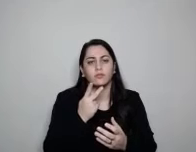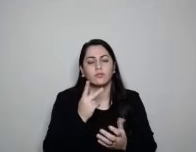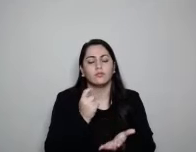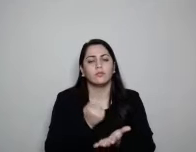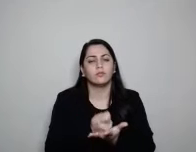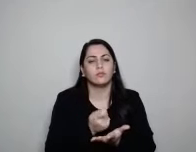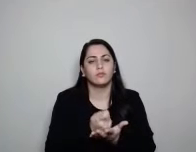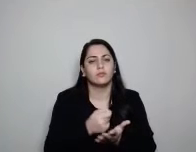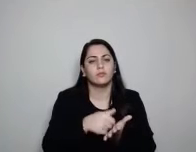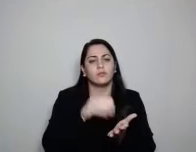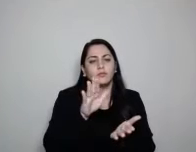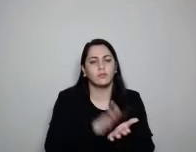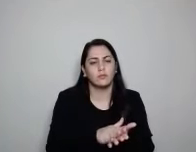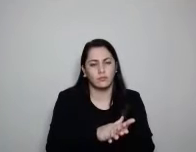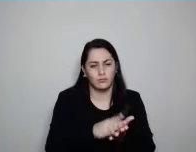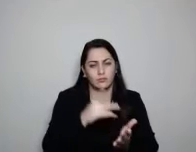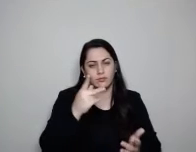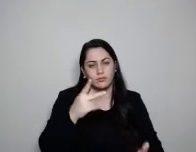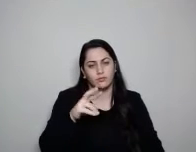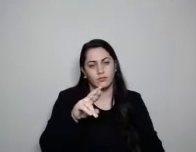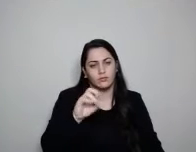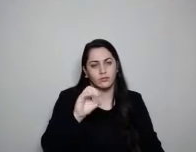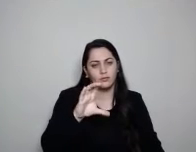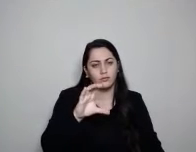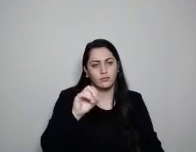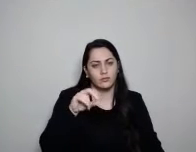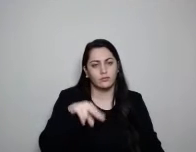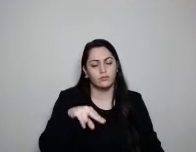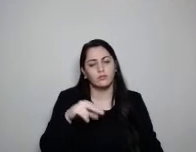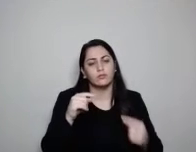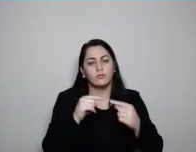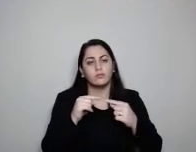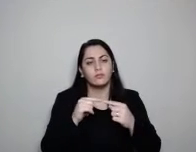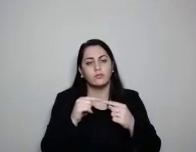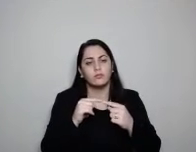PROCON se inicia pela imposição da multa.